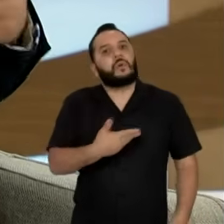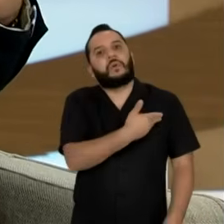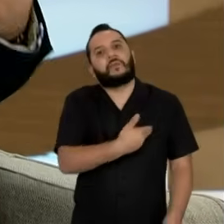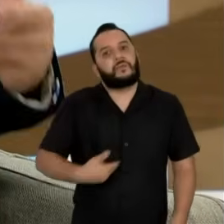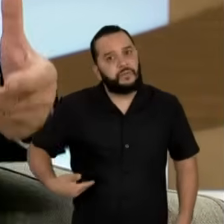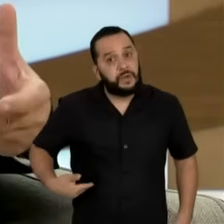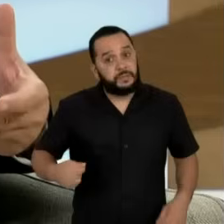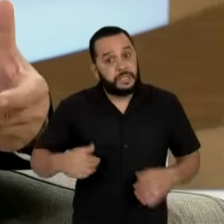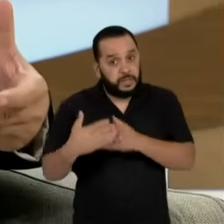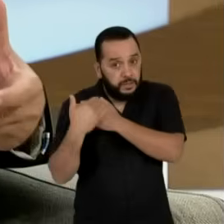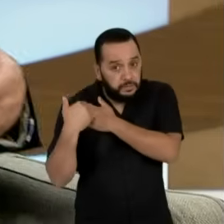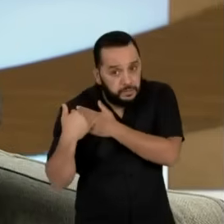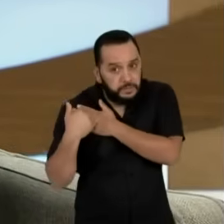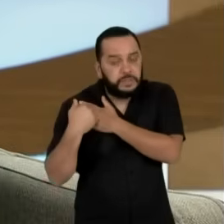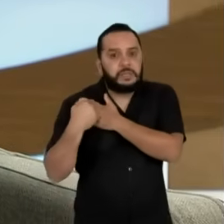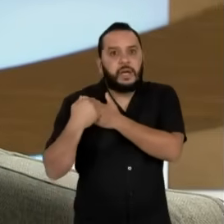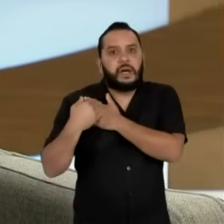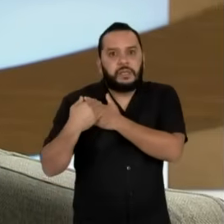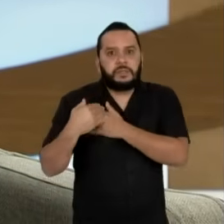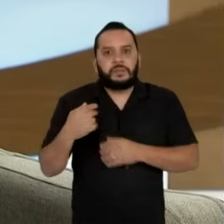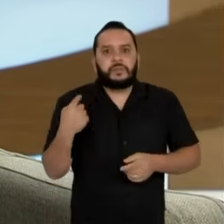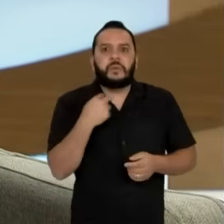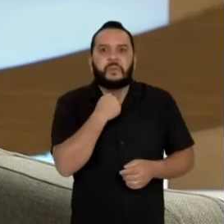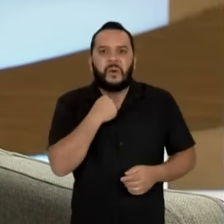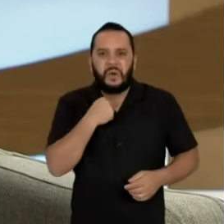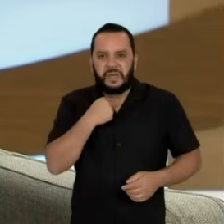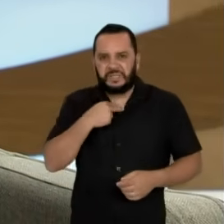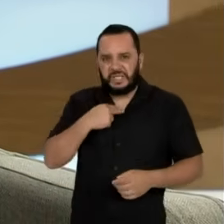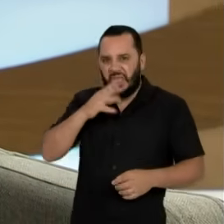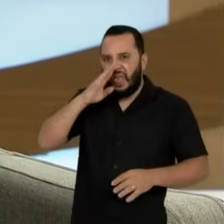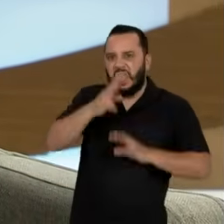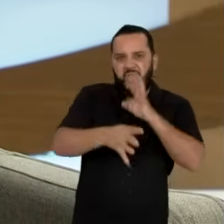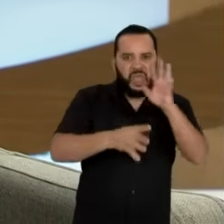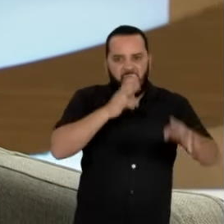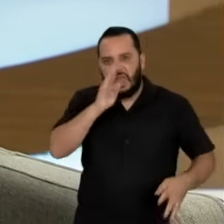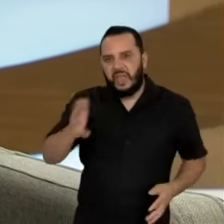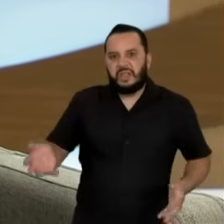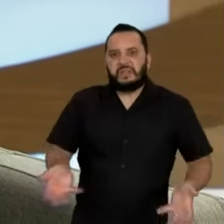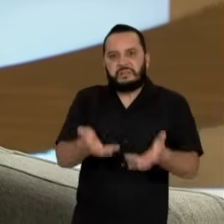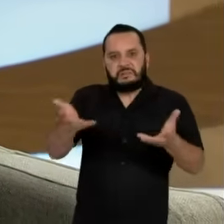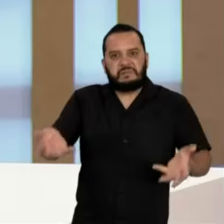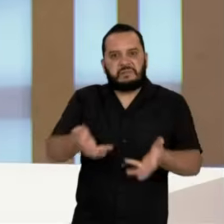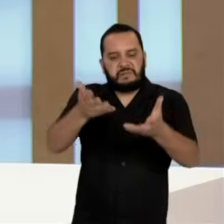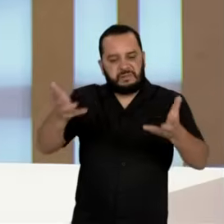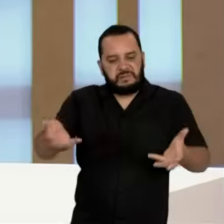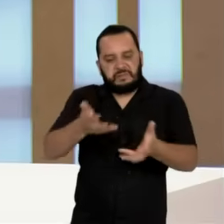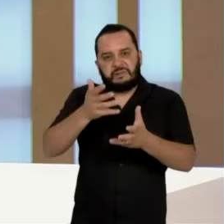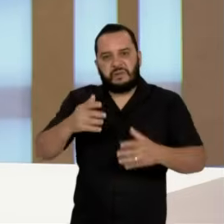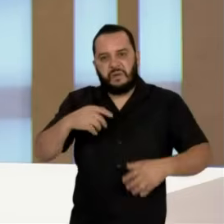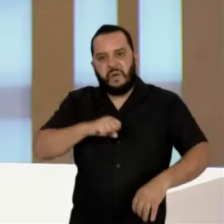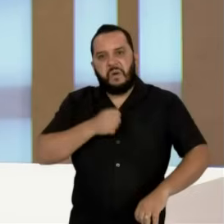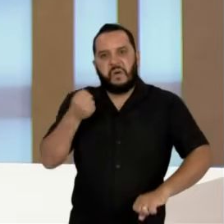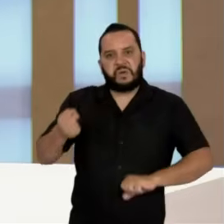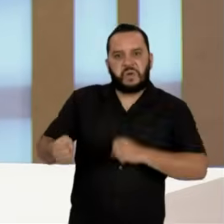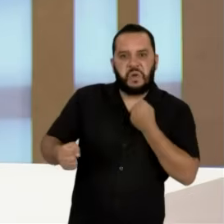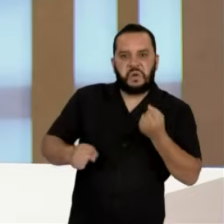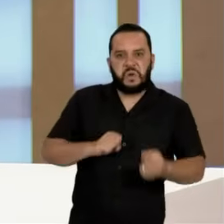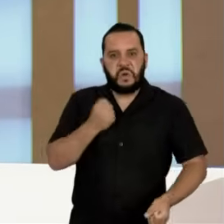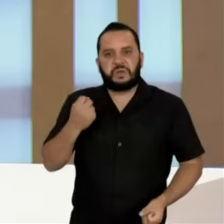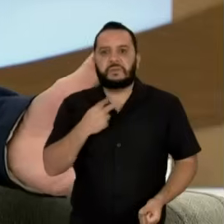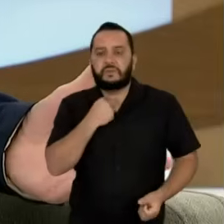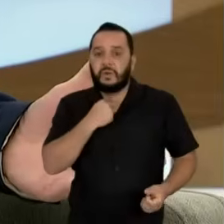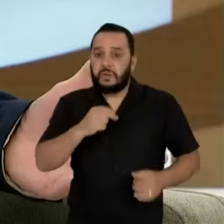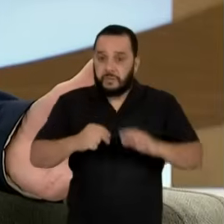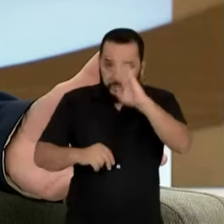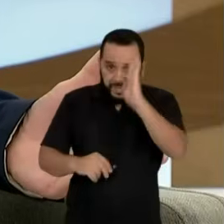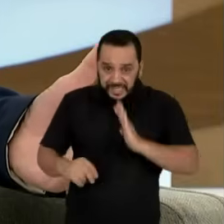né, na hora de fazer declarações, para não gerar violência e nem guerra no campo, na cidade, onde for, né? Nós não estamos em guerra, o Brasil